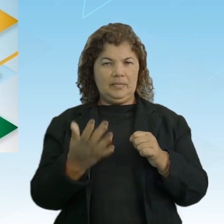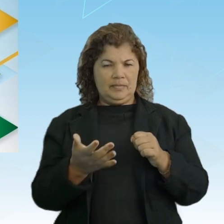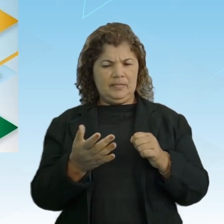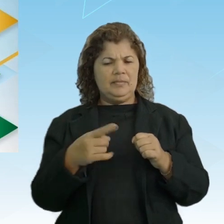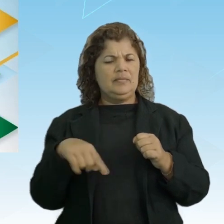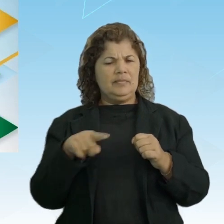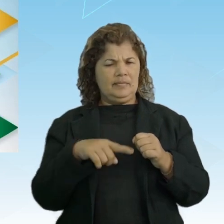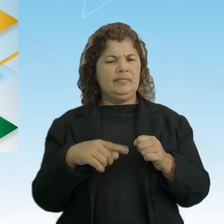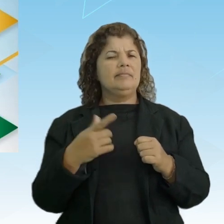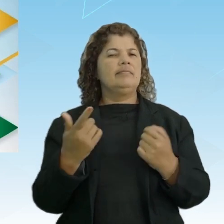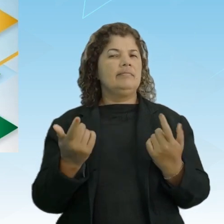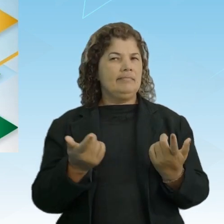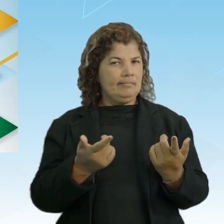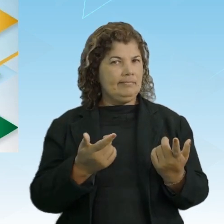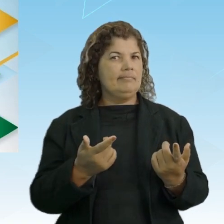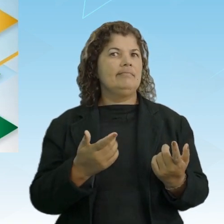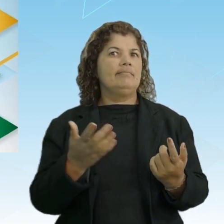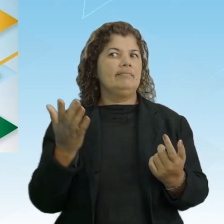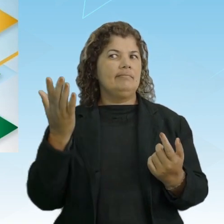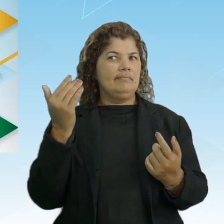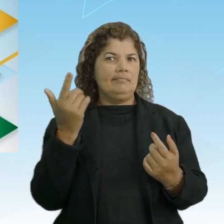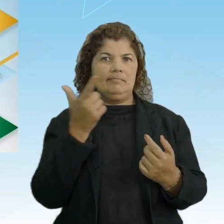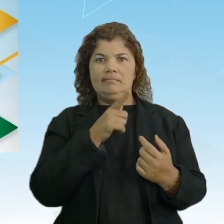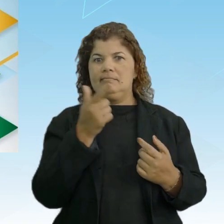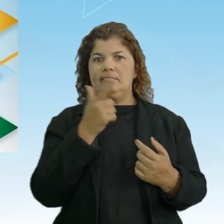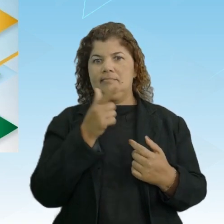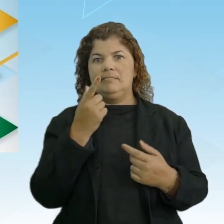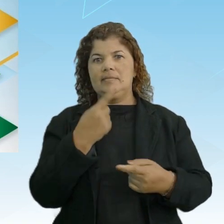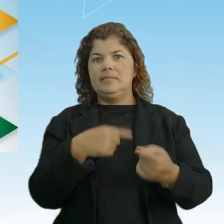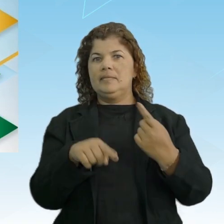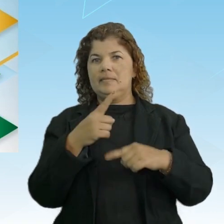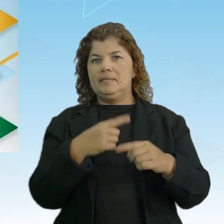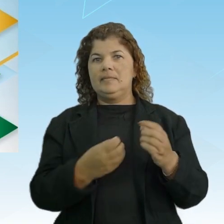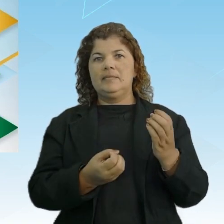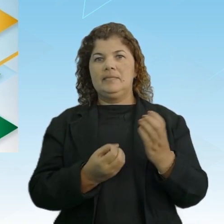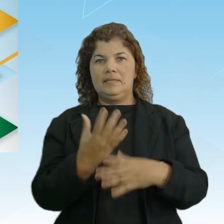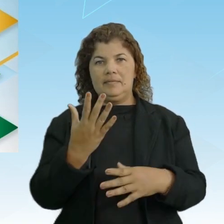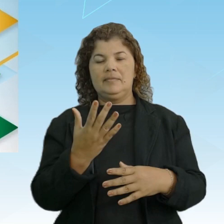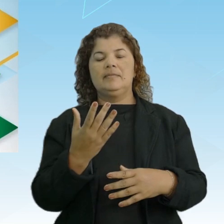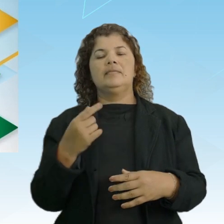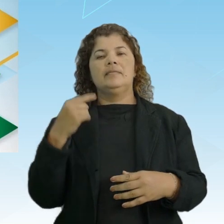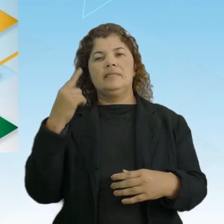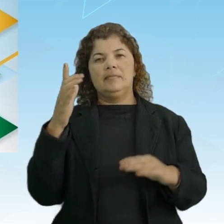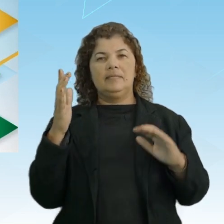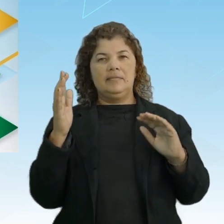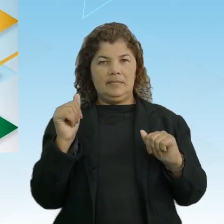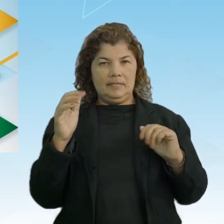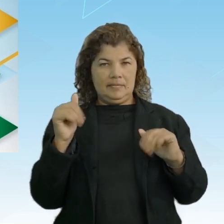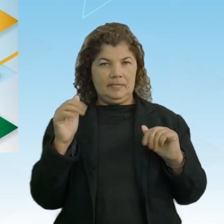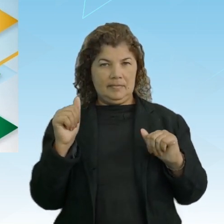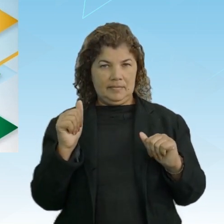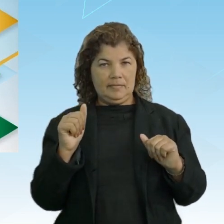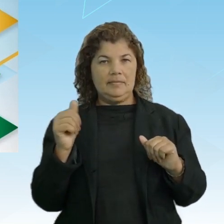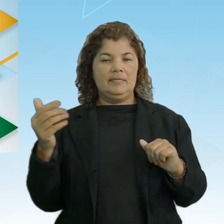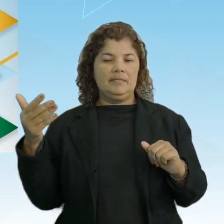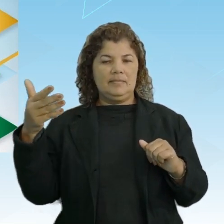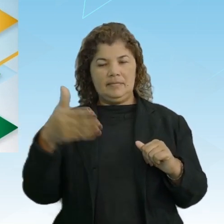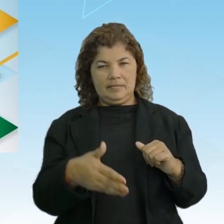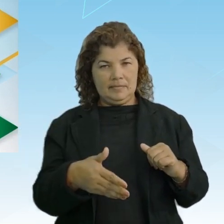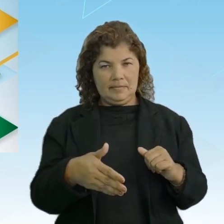maiores empreendimentos realizados pela Espanha em sua história. A